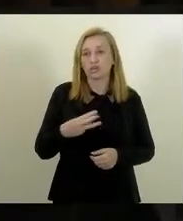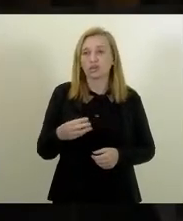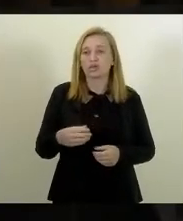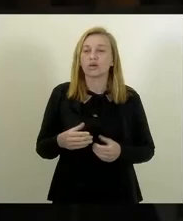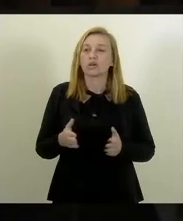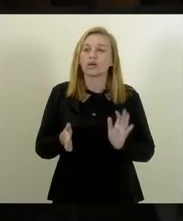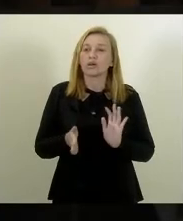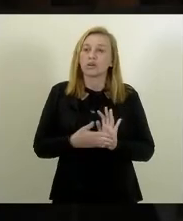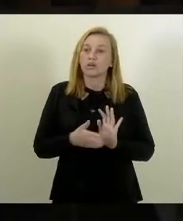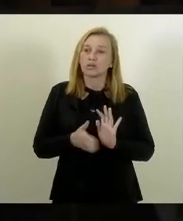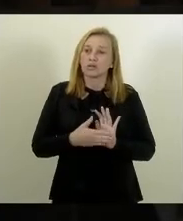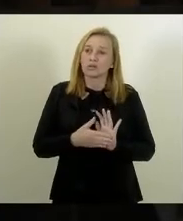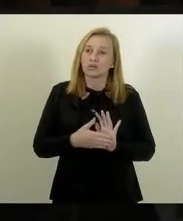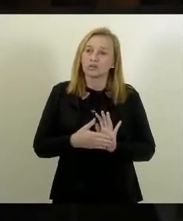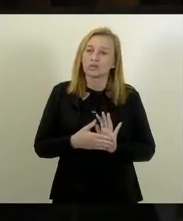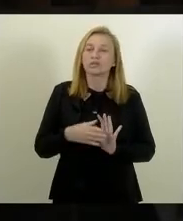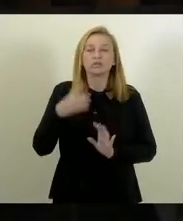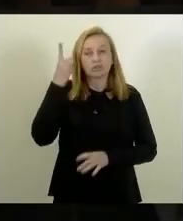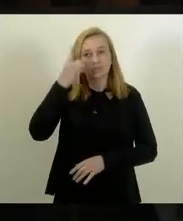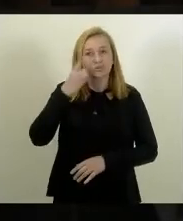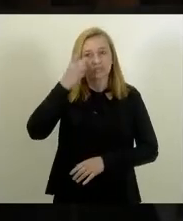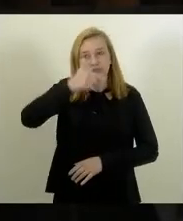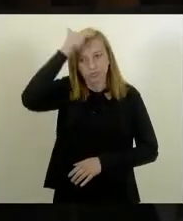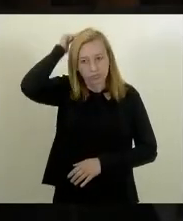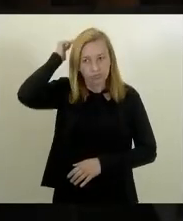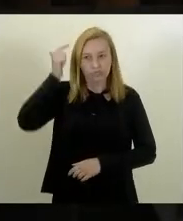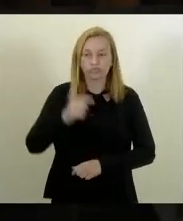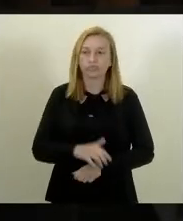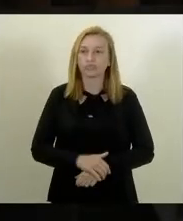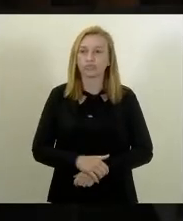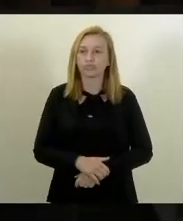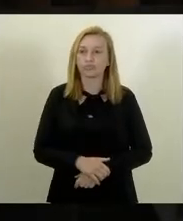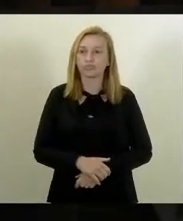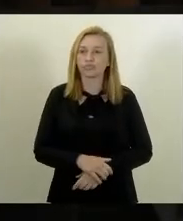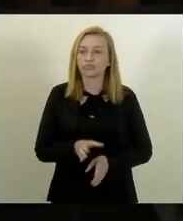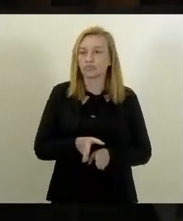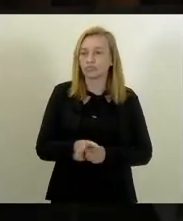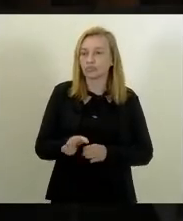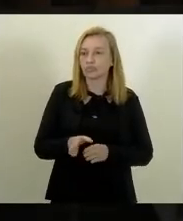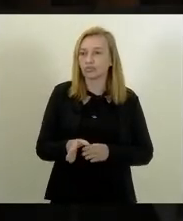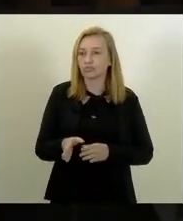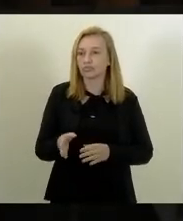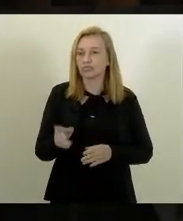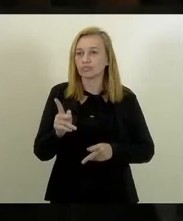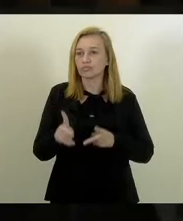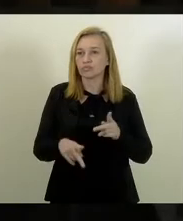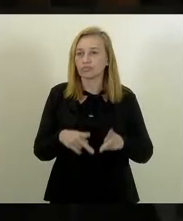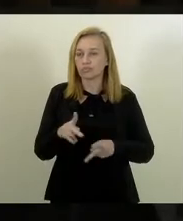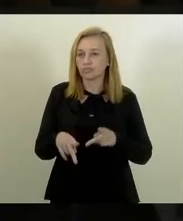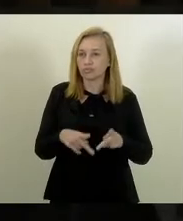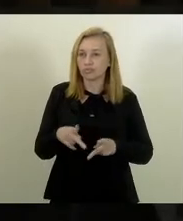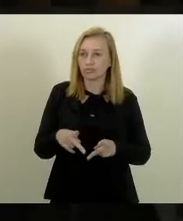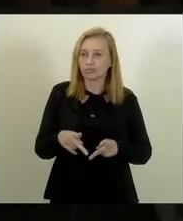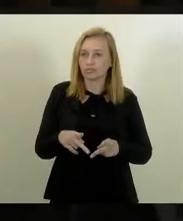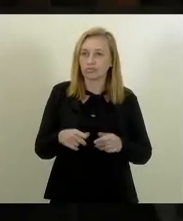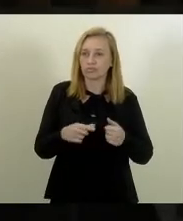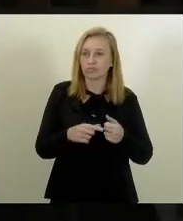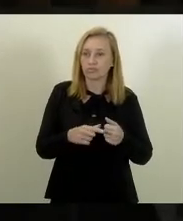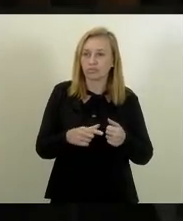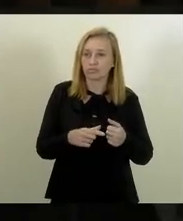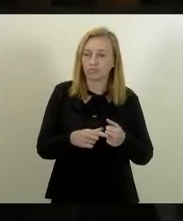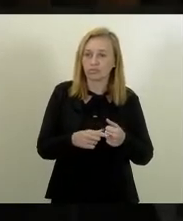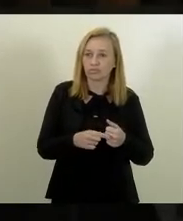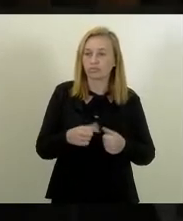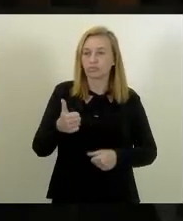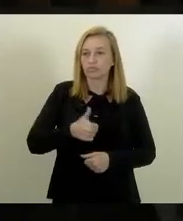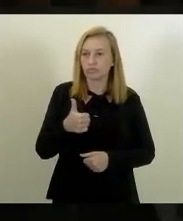proposta pelo deputado Luiz Paulo. A consulta pública referida no inciso 2º do artigo